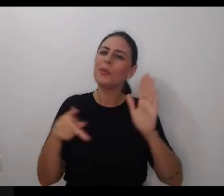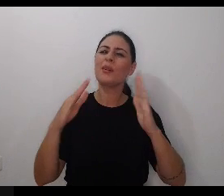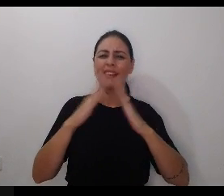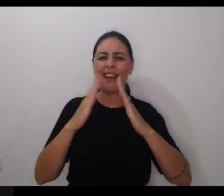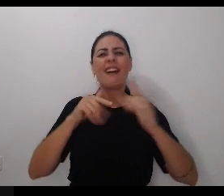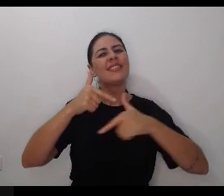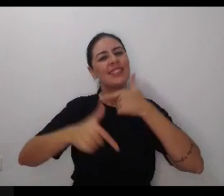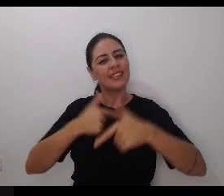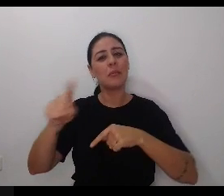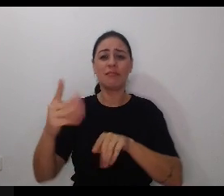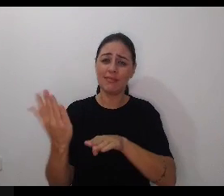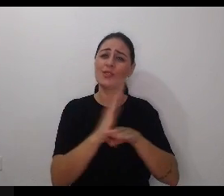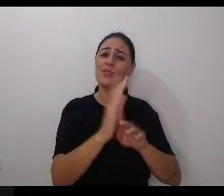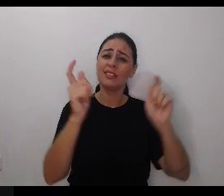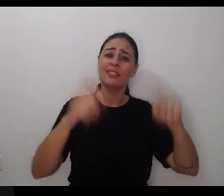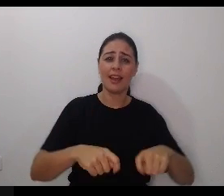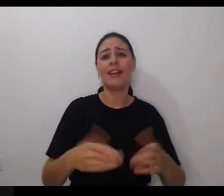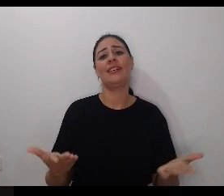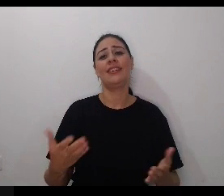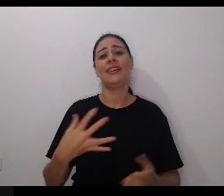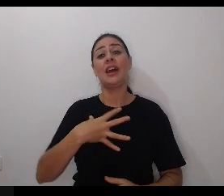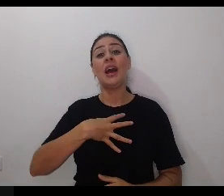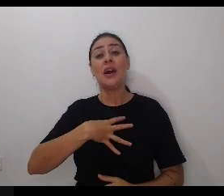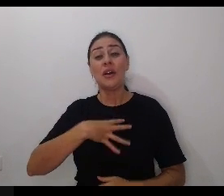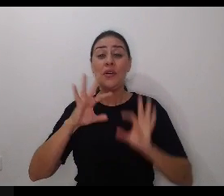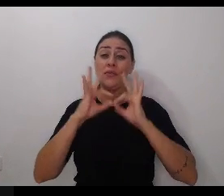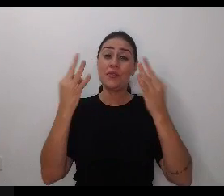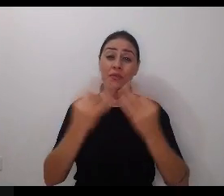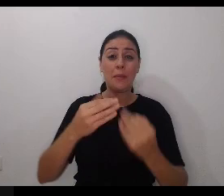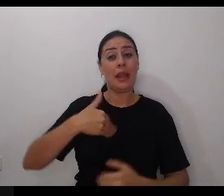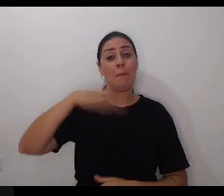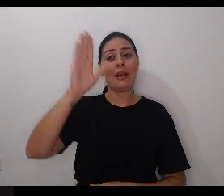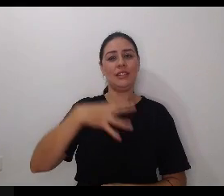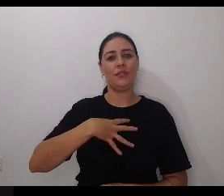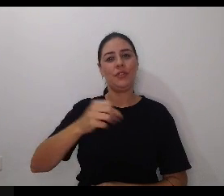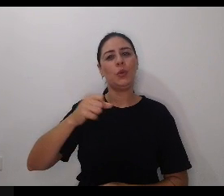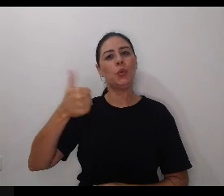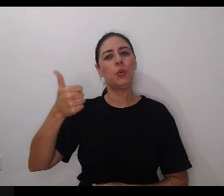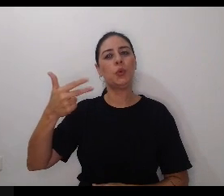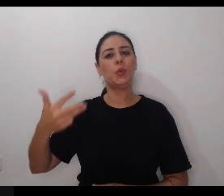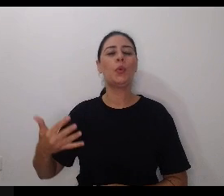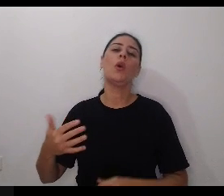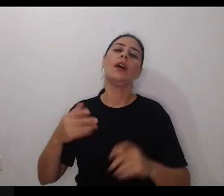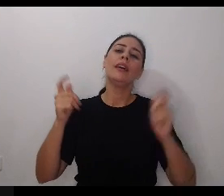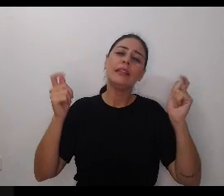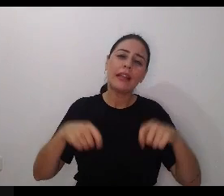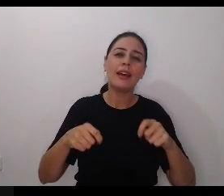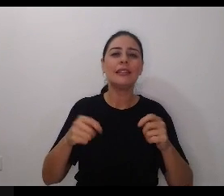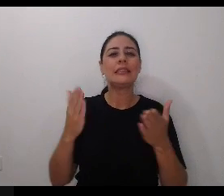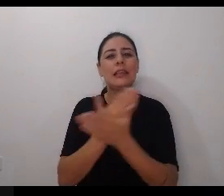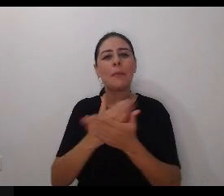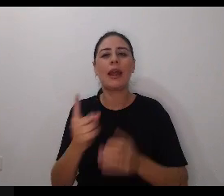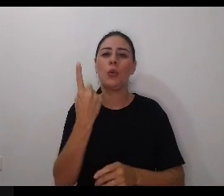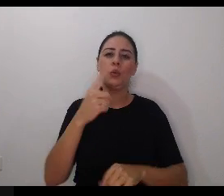perigosos. Então, incluir ela nessa rotina da casa também pode fazer muito bem. Para as famílias que têm mais de um filho,